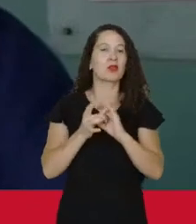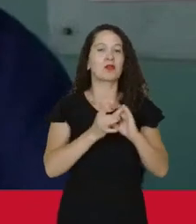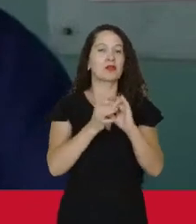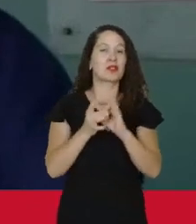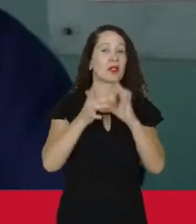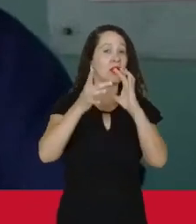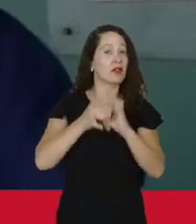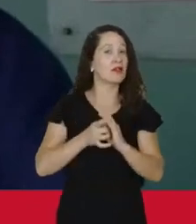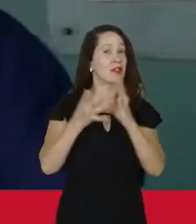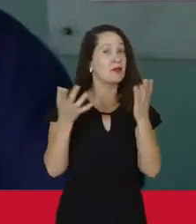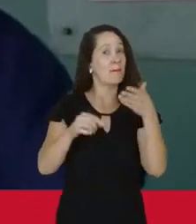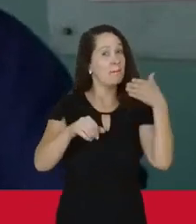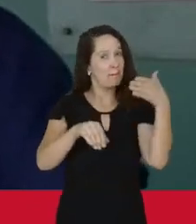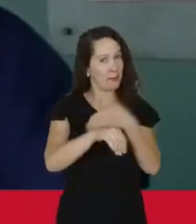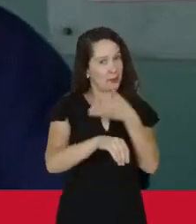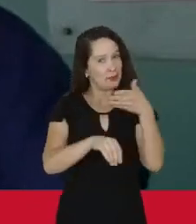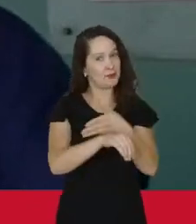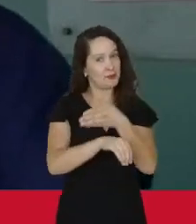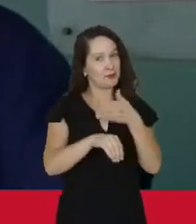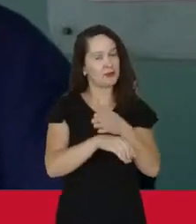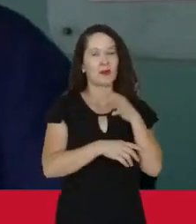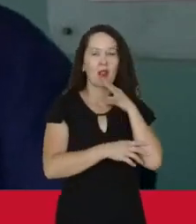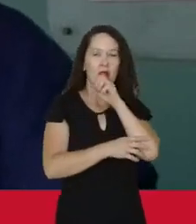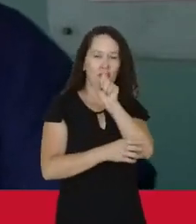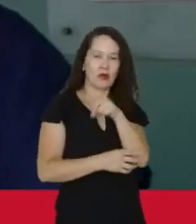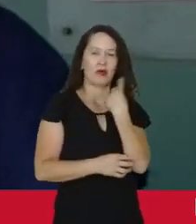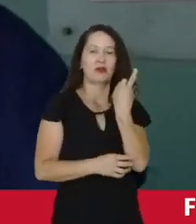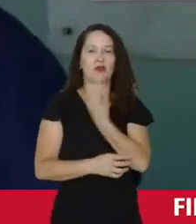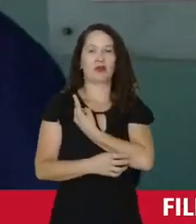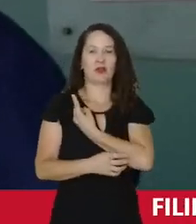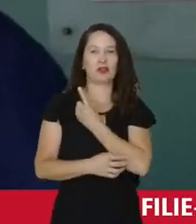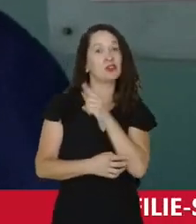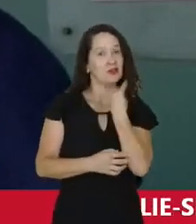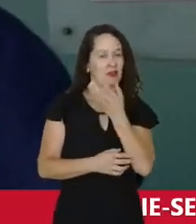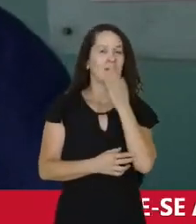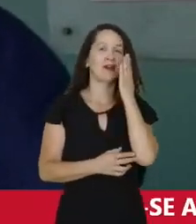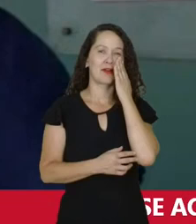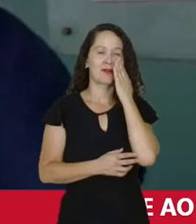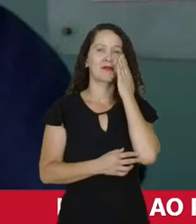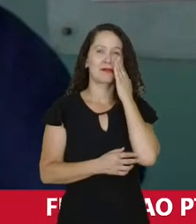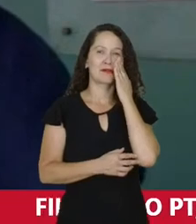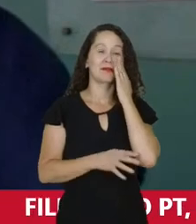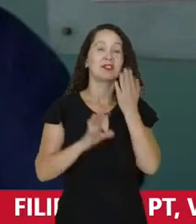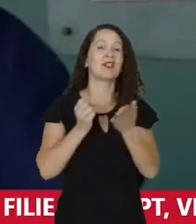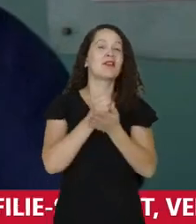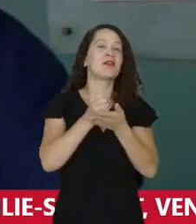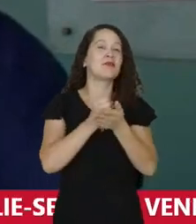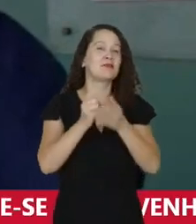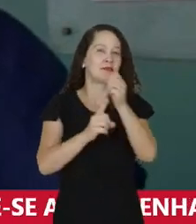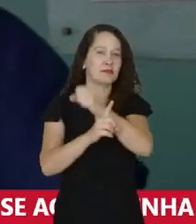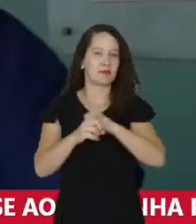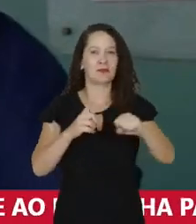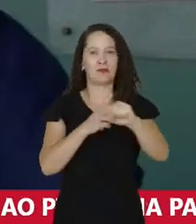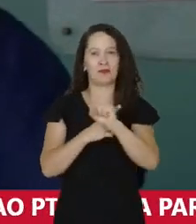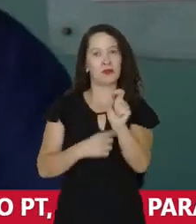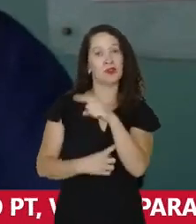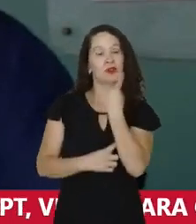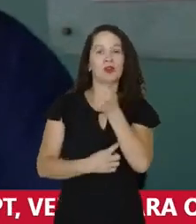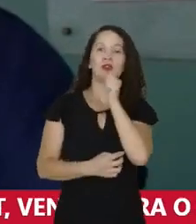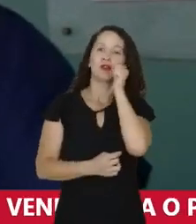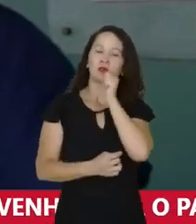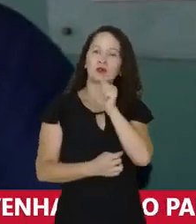da democracia participativa. Então, acho que nós sabemos que na base da sociedade,